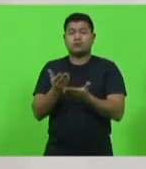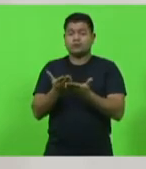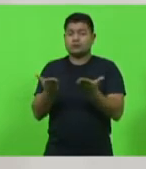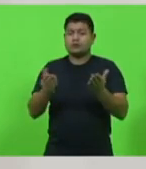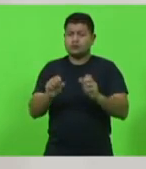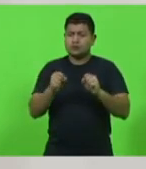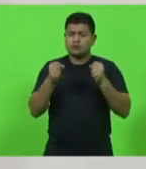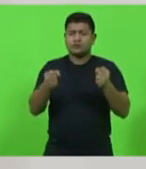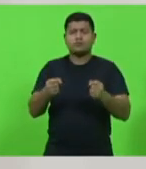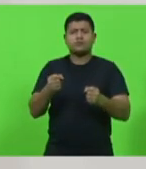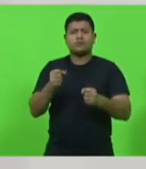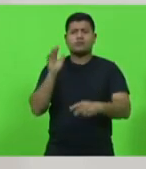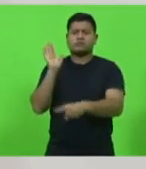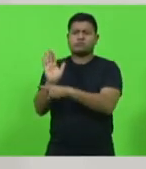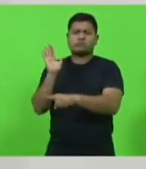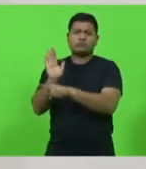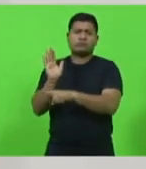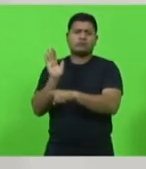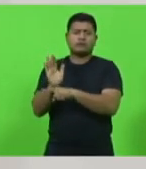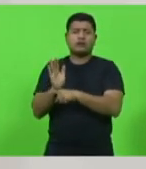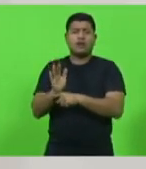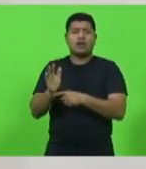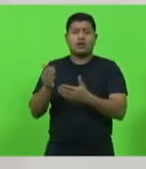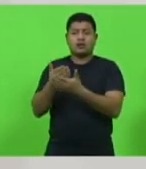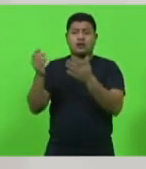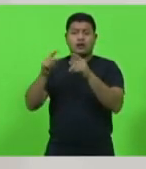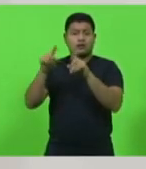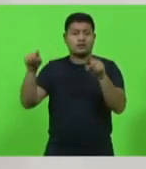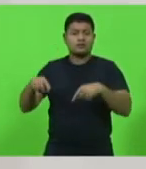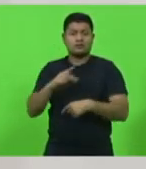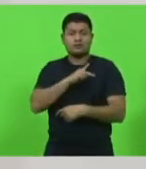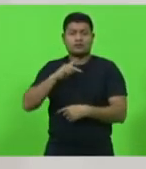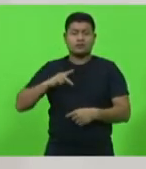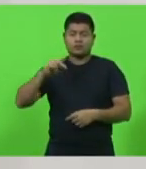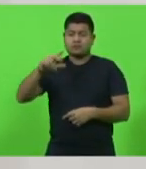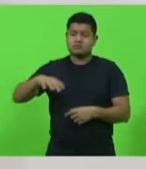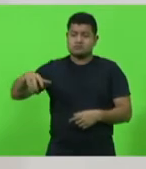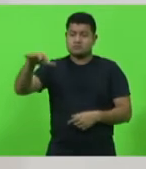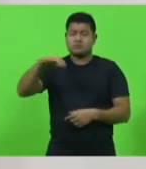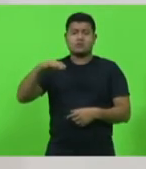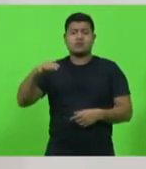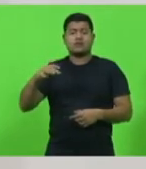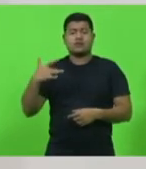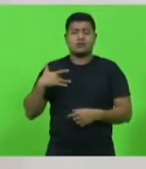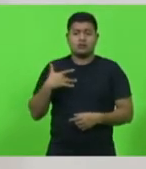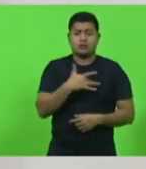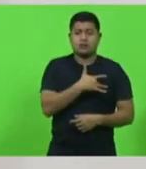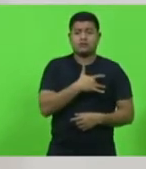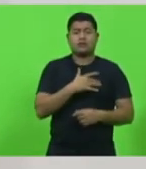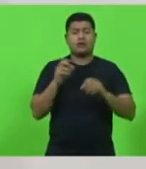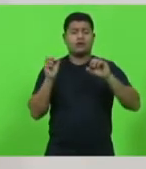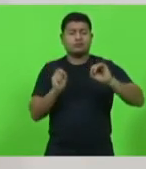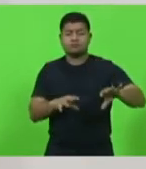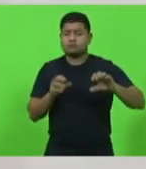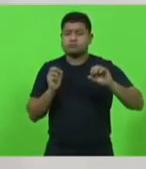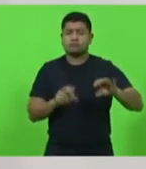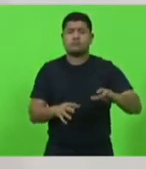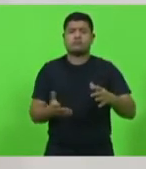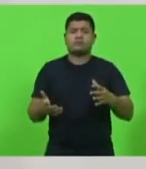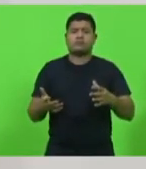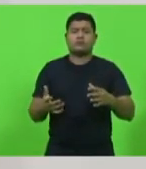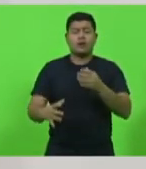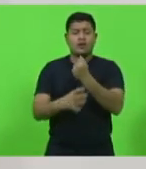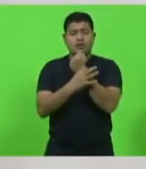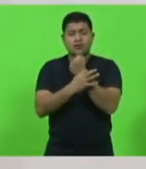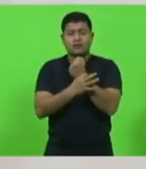de trabalho ao serviço público, seja na área da saúde, da educação, da